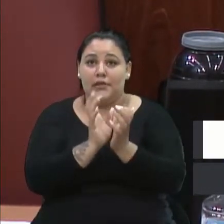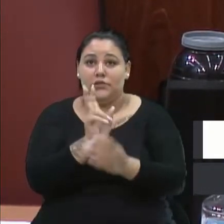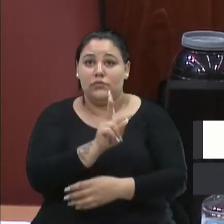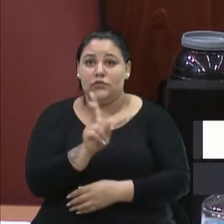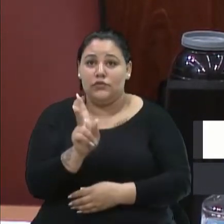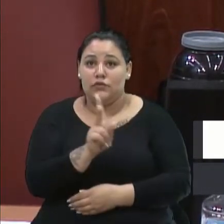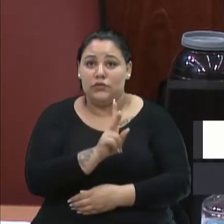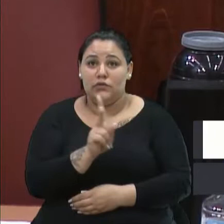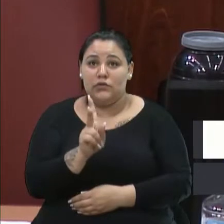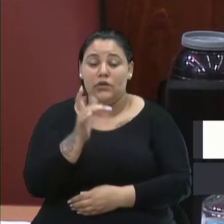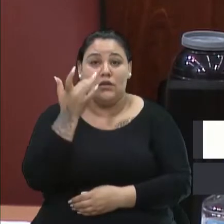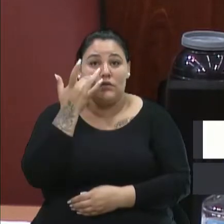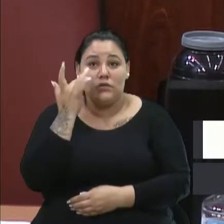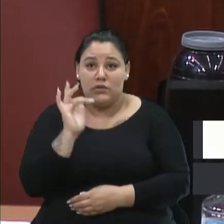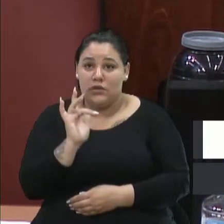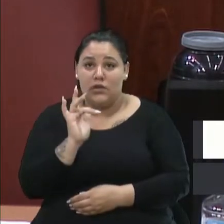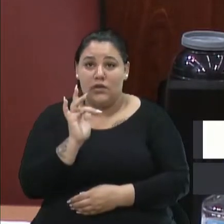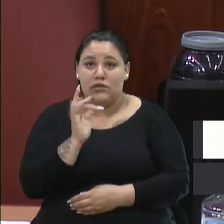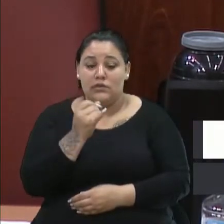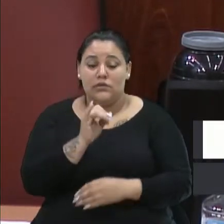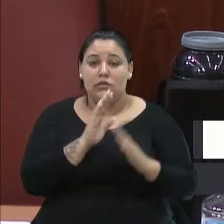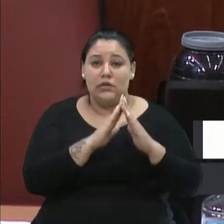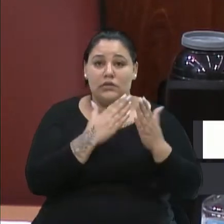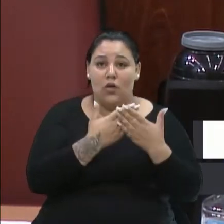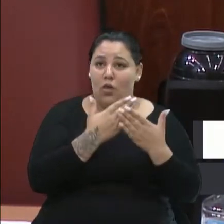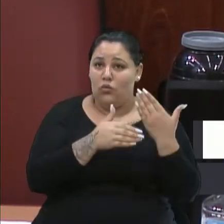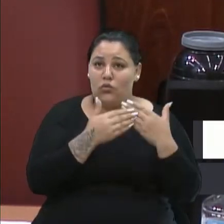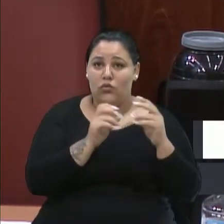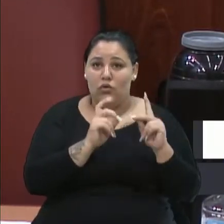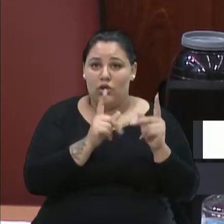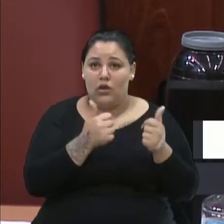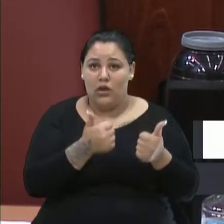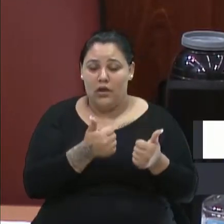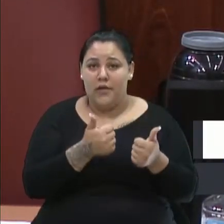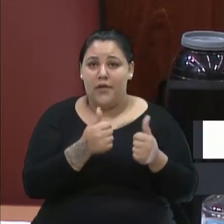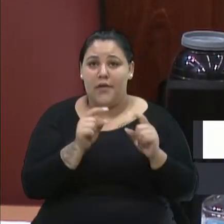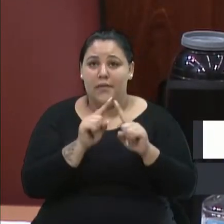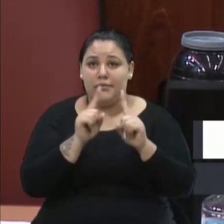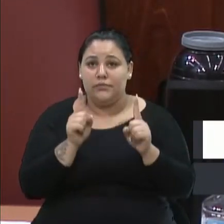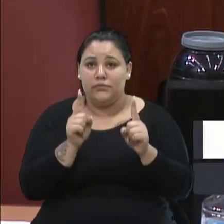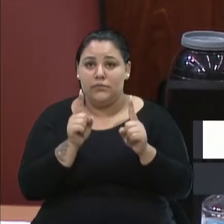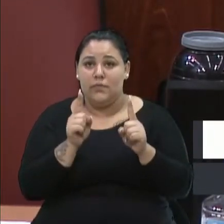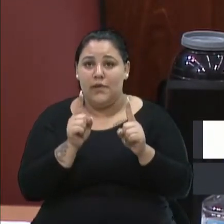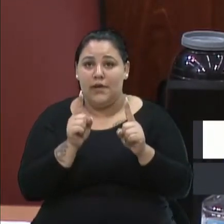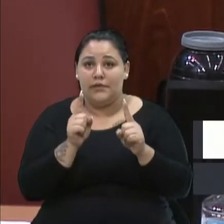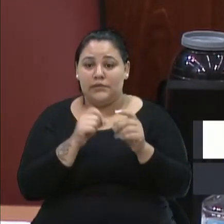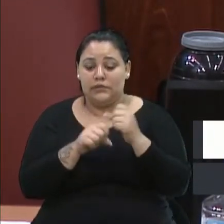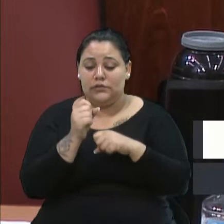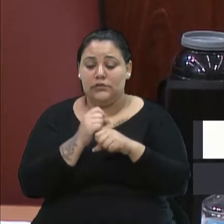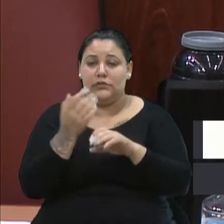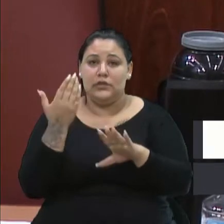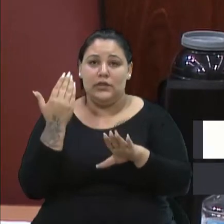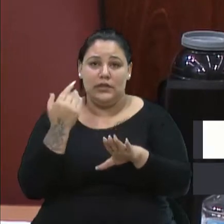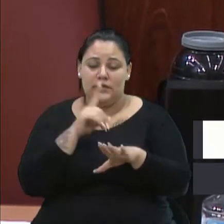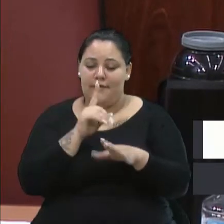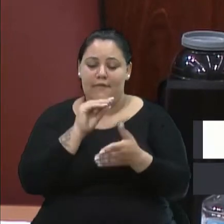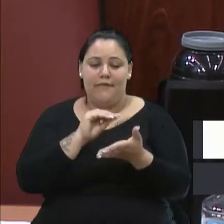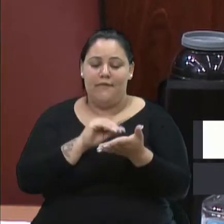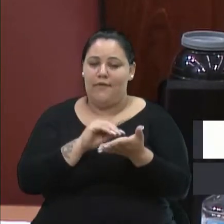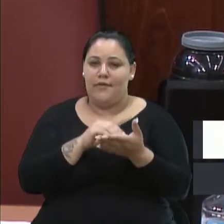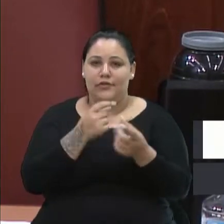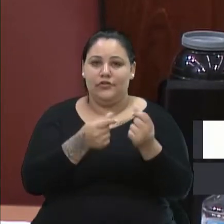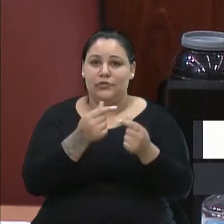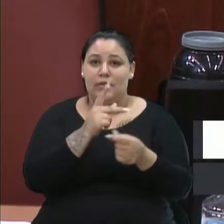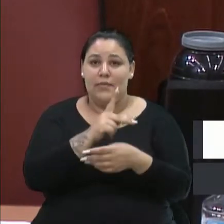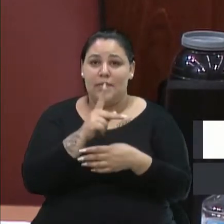das escolas estão saindo, até porque na época o discurso aqui é de que não ia faltar dinheiro para PPCI, para os prédios, não sei se está